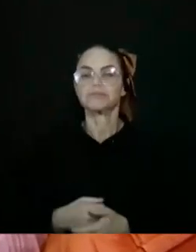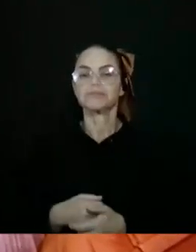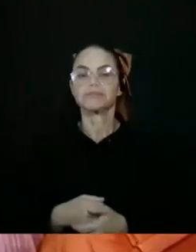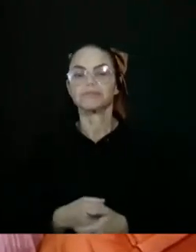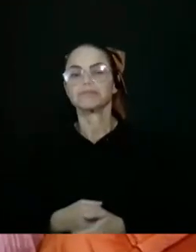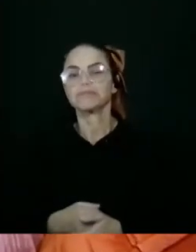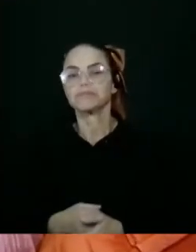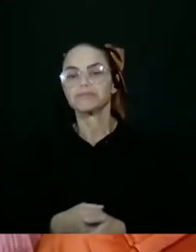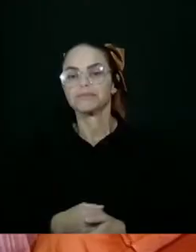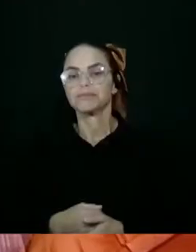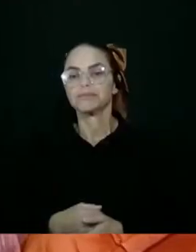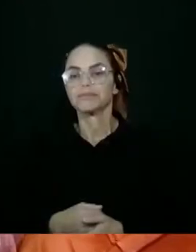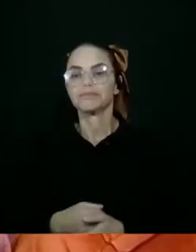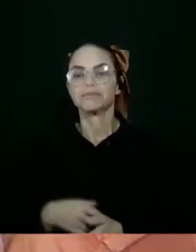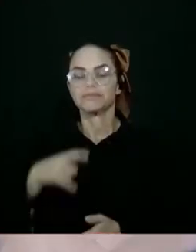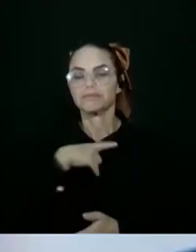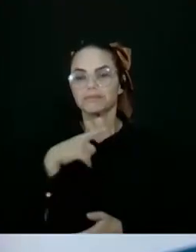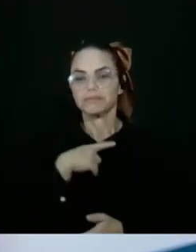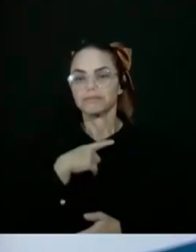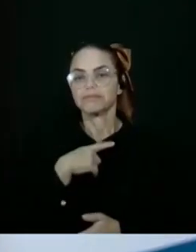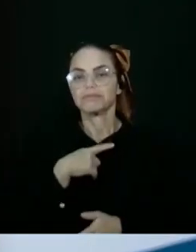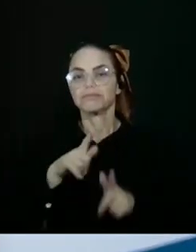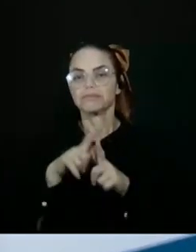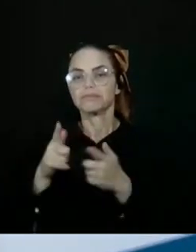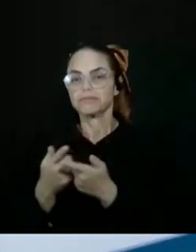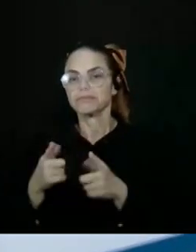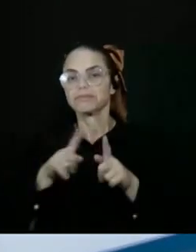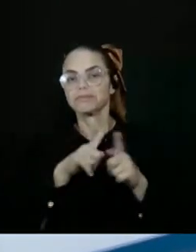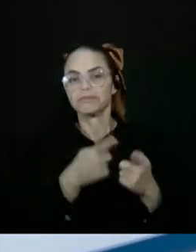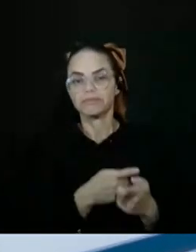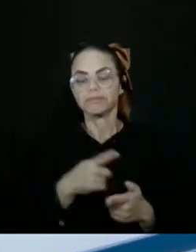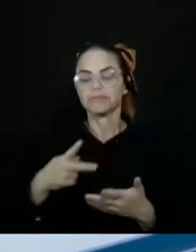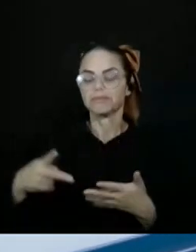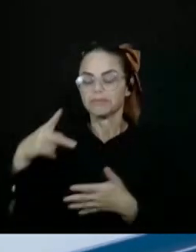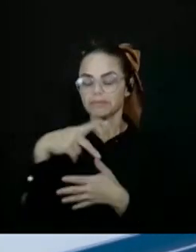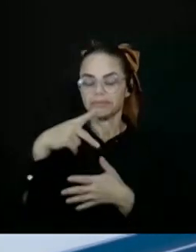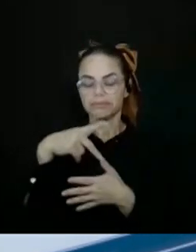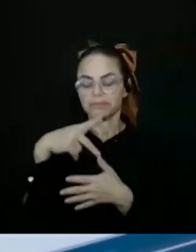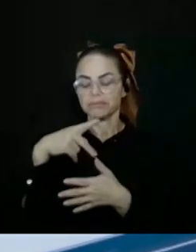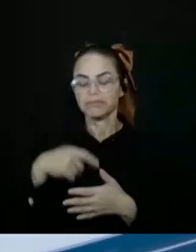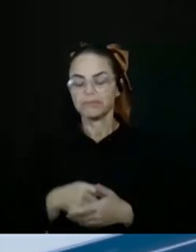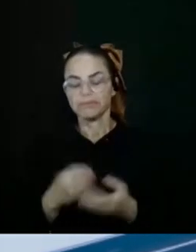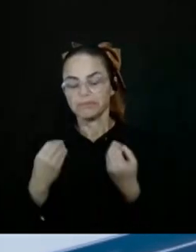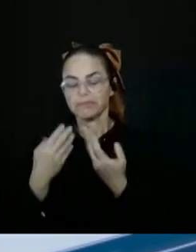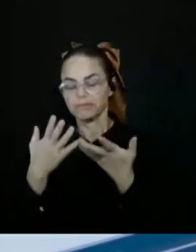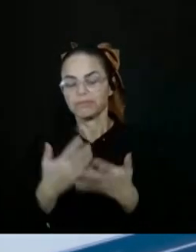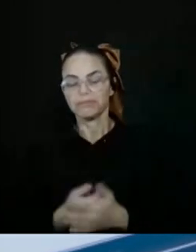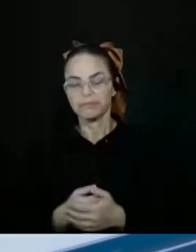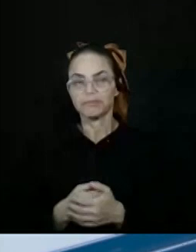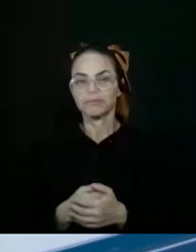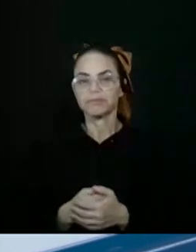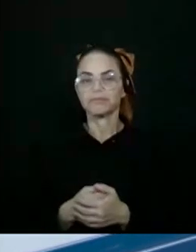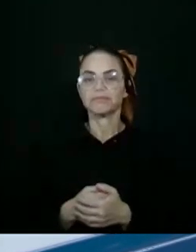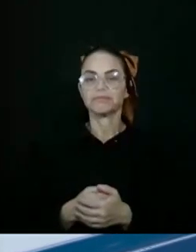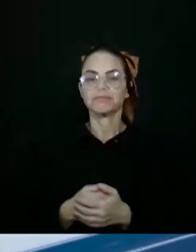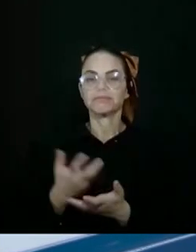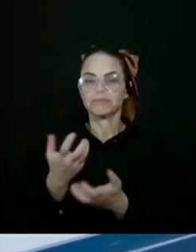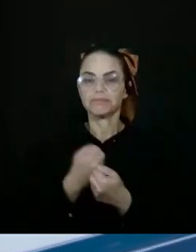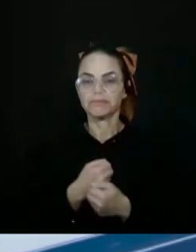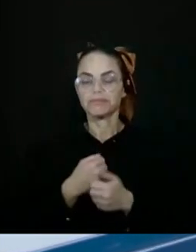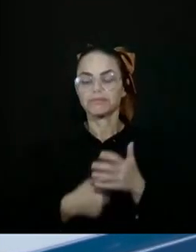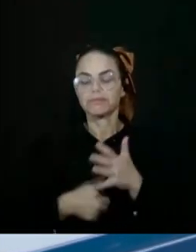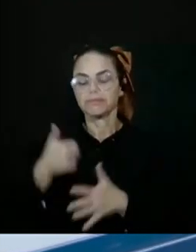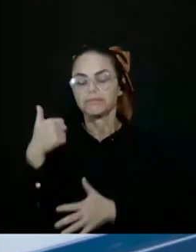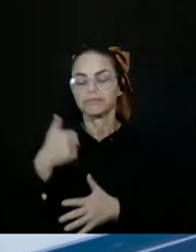Primeira coisa, tem os grupos prioritários, né? Quem entrega primeiro recebe primeiro também. E